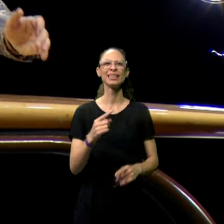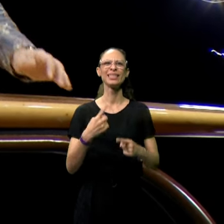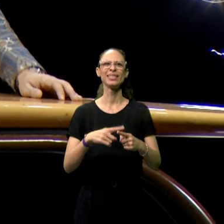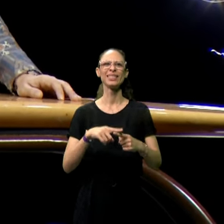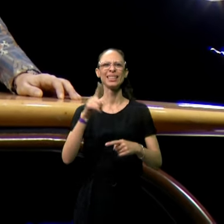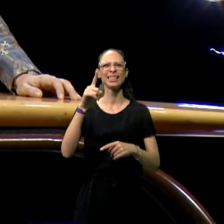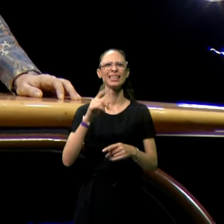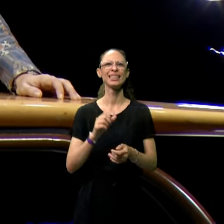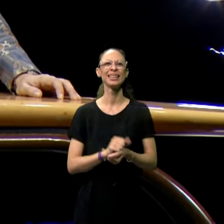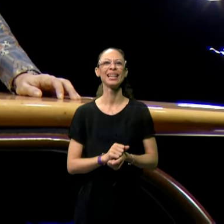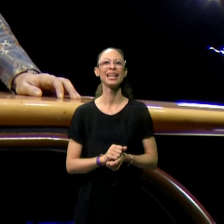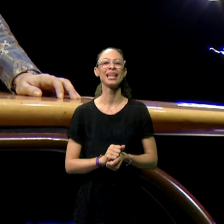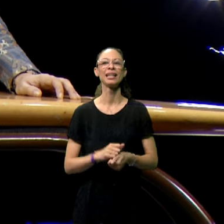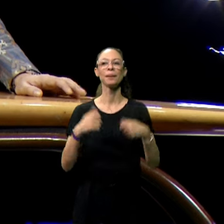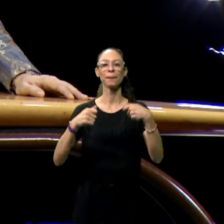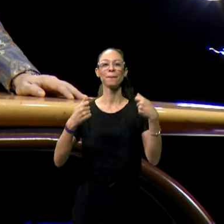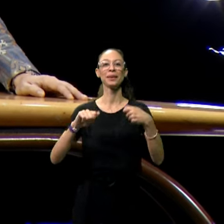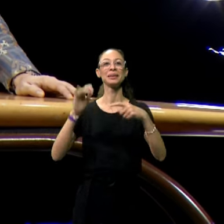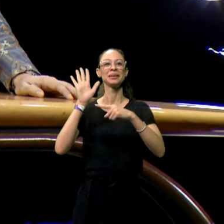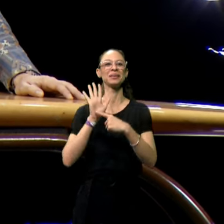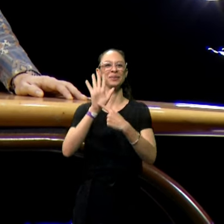que senão ele fica dormindo.